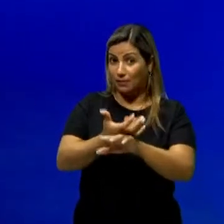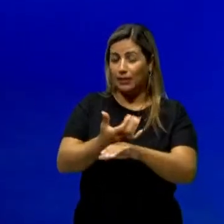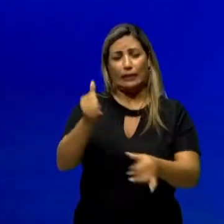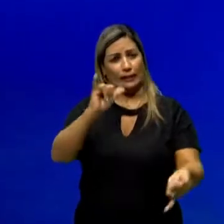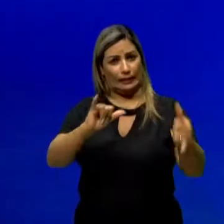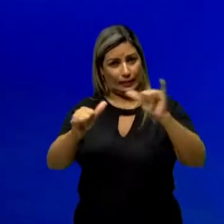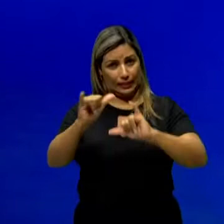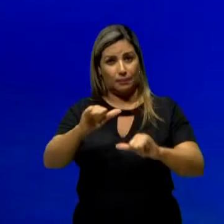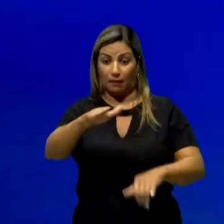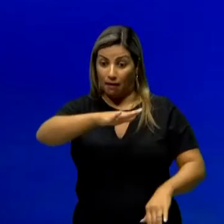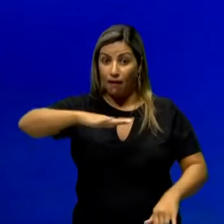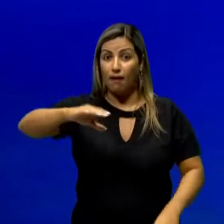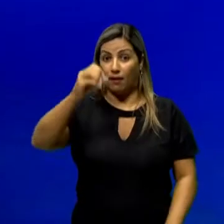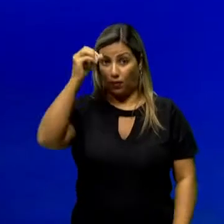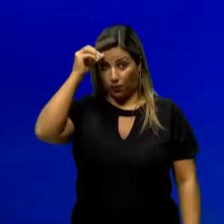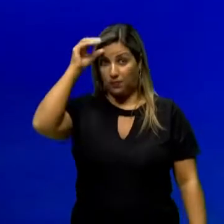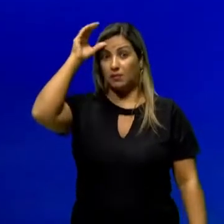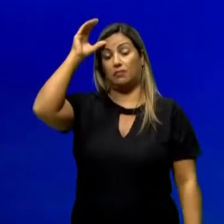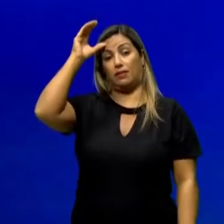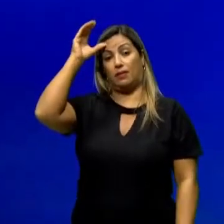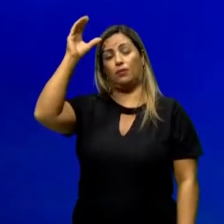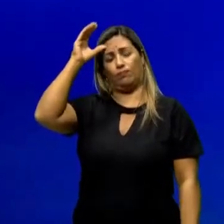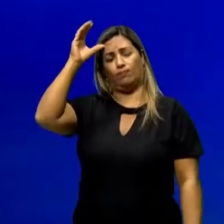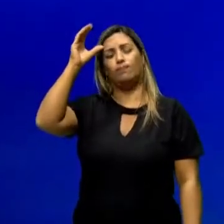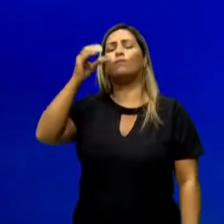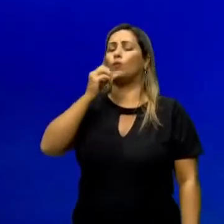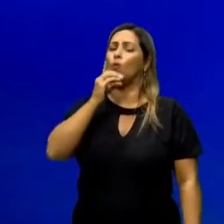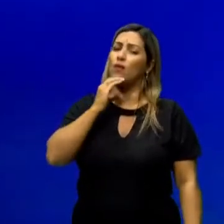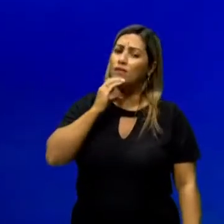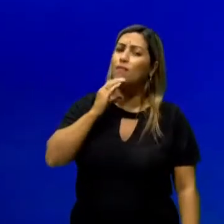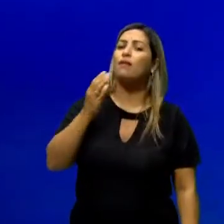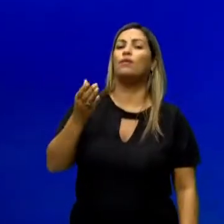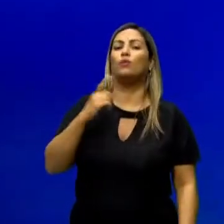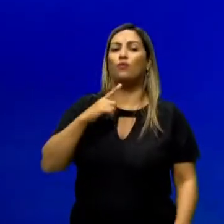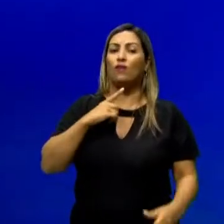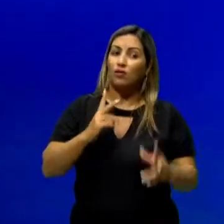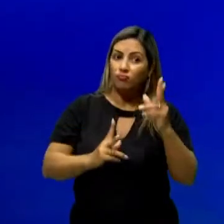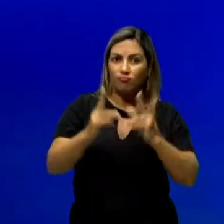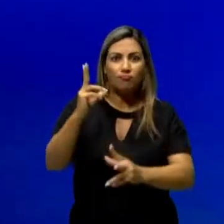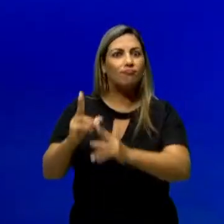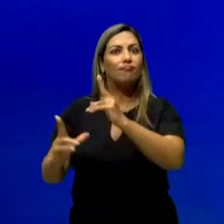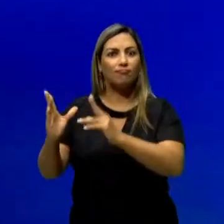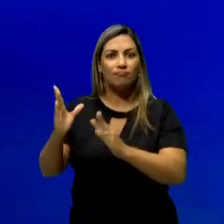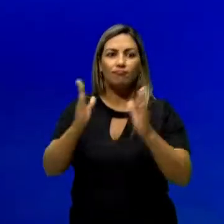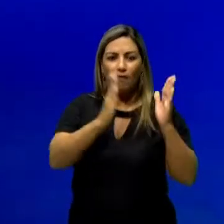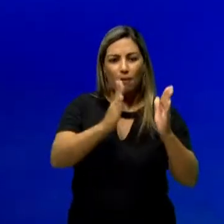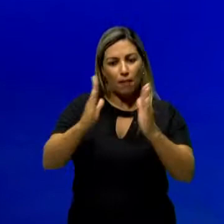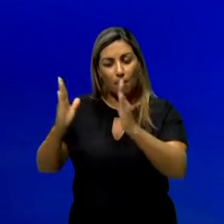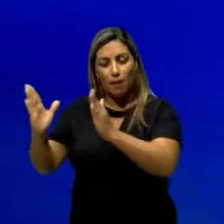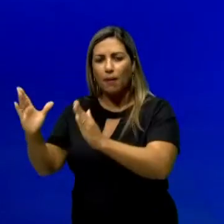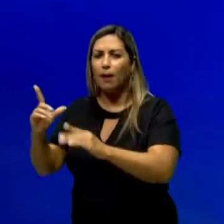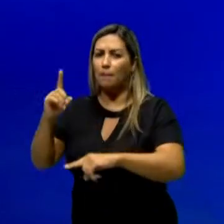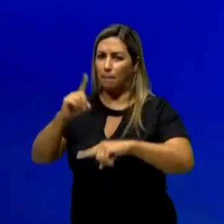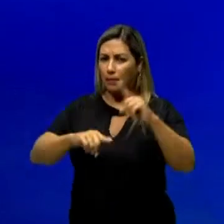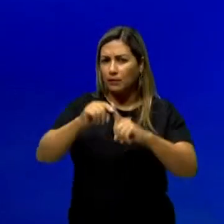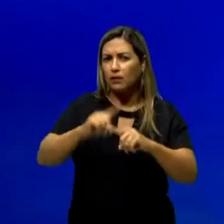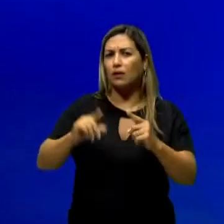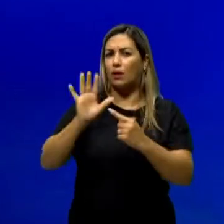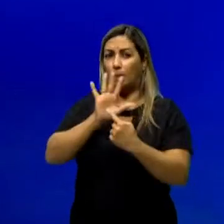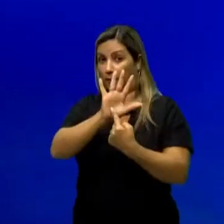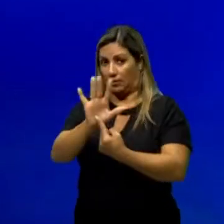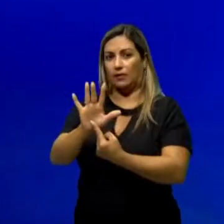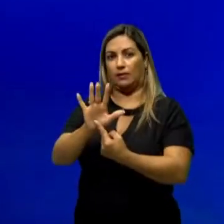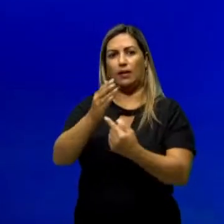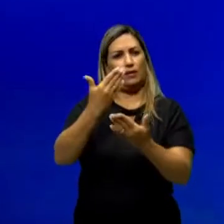química, enquanto área do conhecimento, faz alguns recortes para estabelecer o seu objeto, para estabelecer a sua forma de